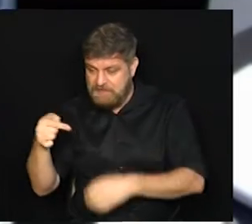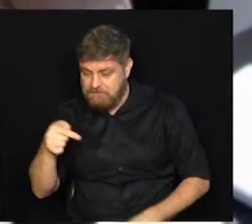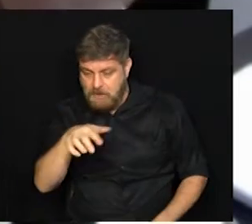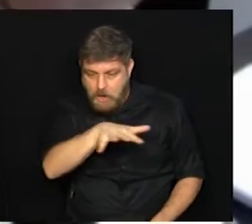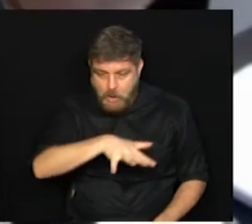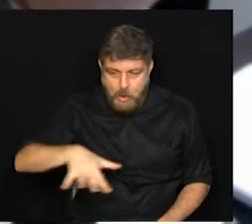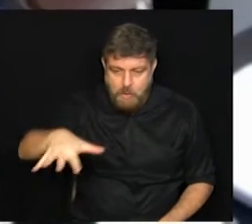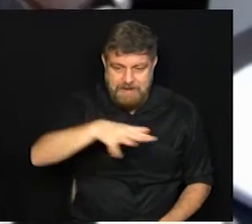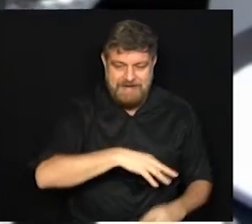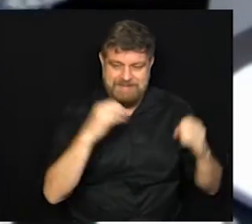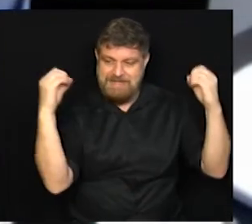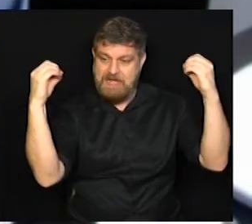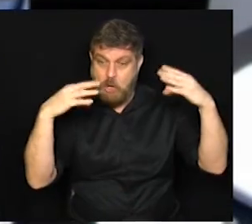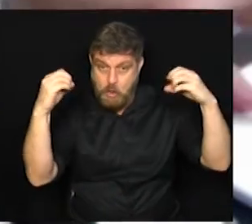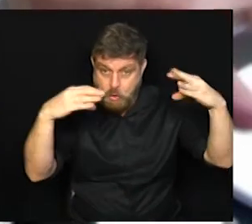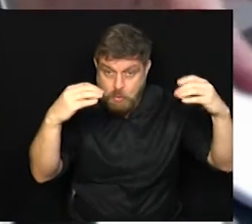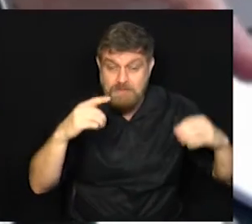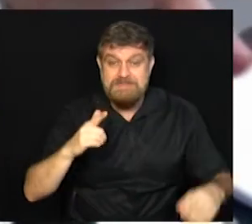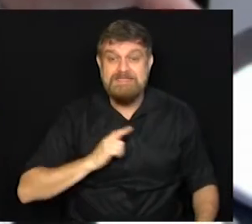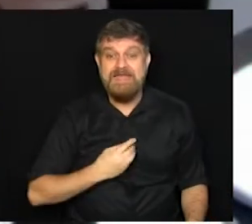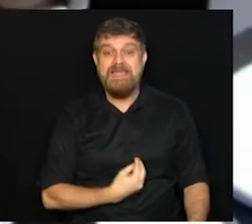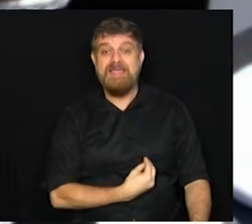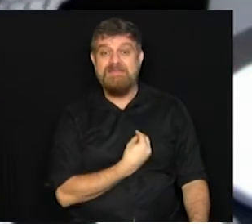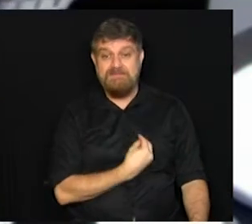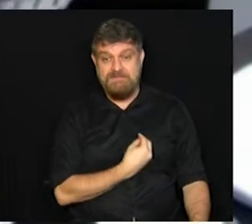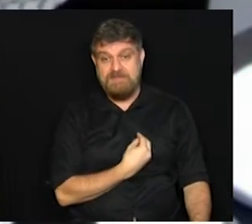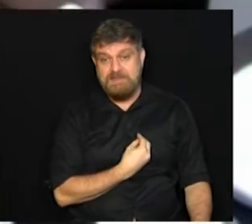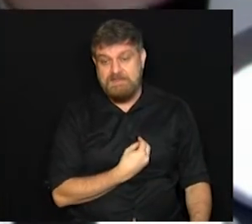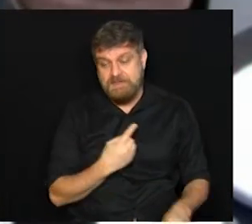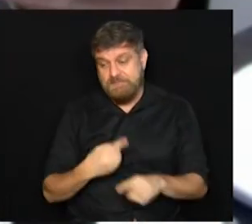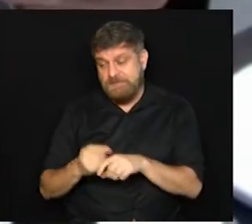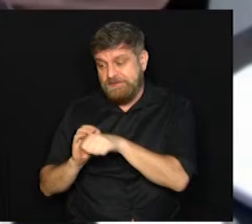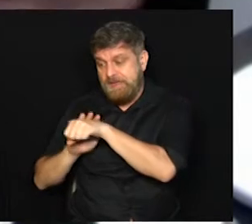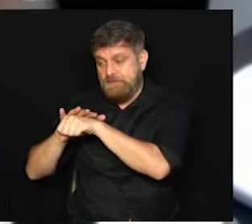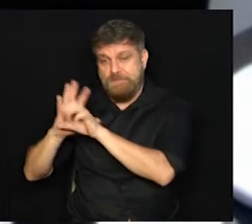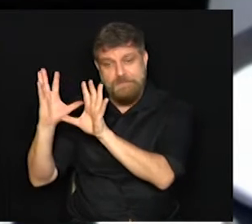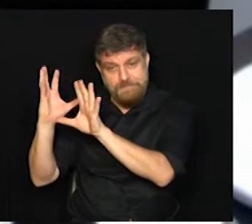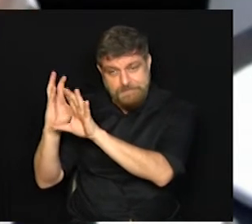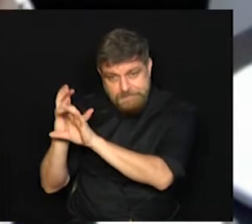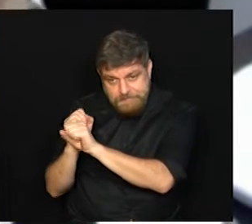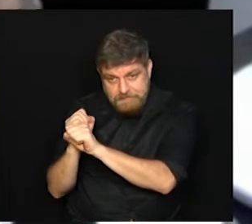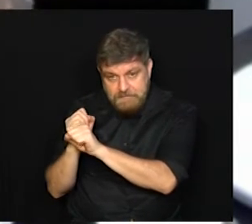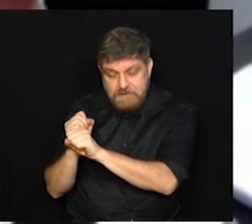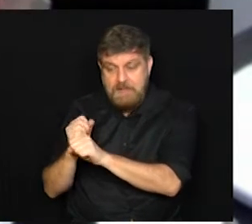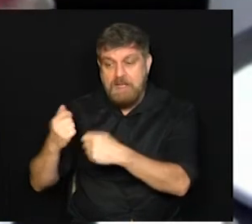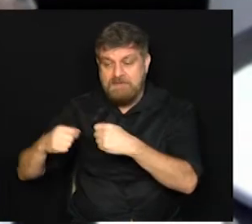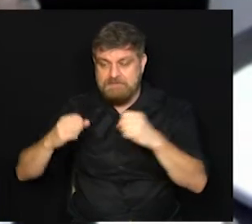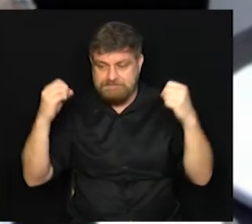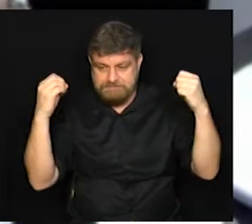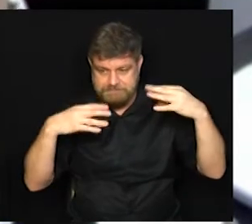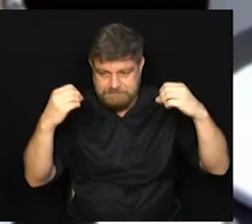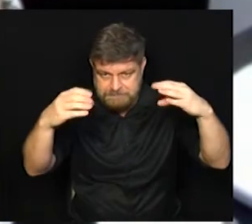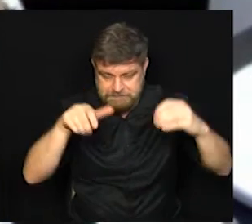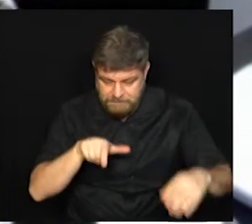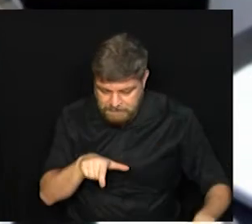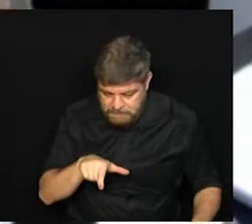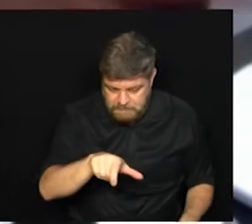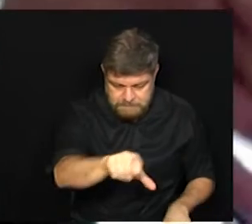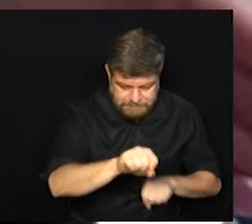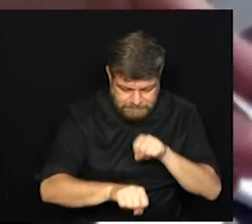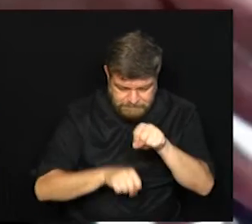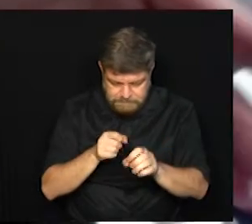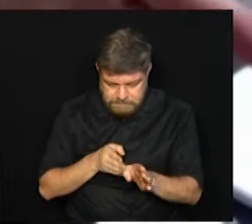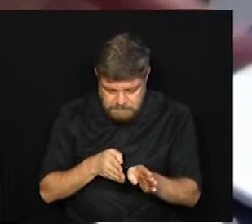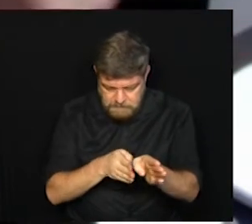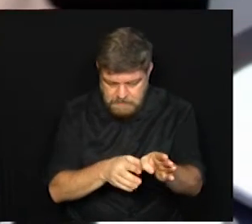tem vida, né? De noite. Então, é isso que a gente quer fazer também nas ciclovias, nós estamos começando a prever